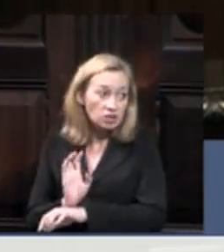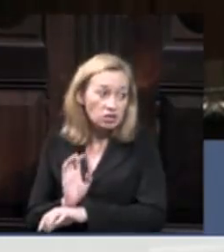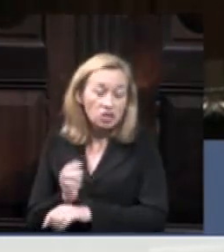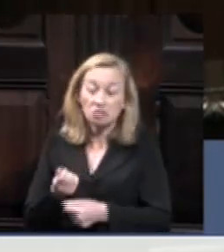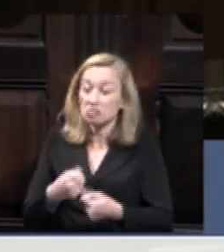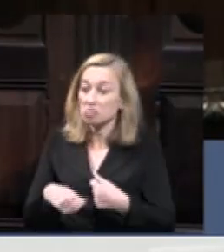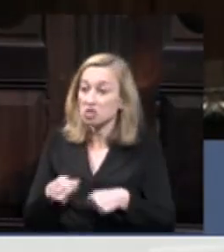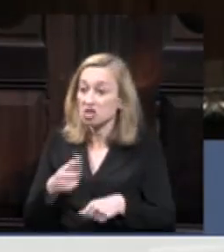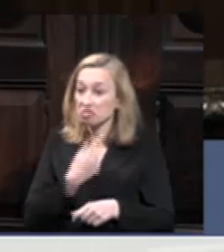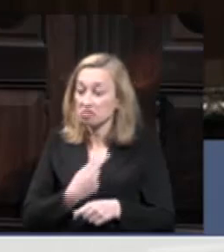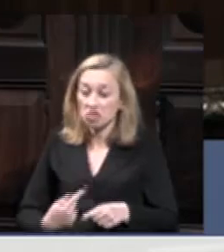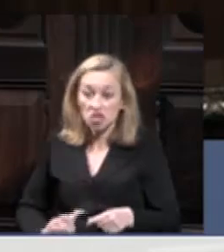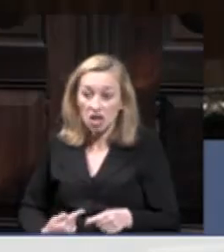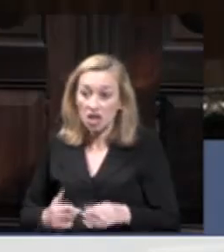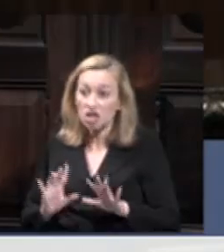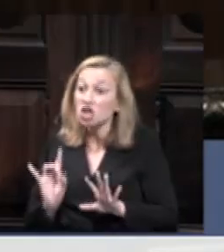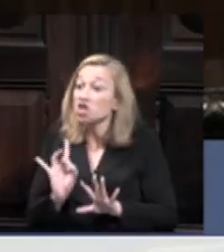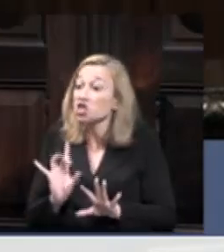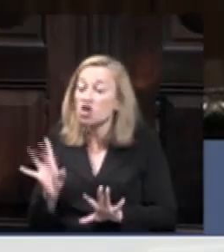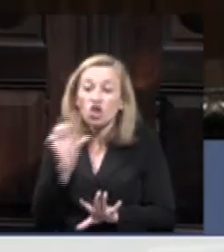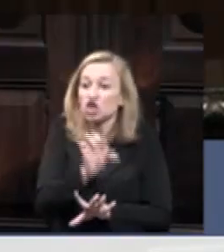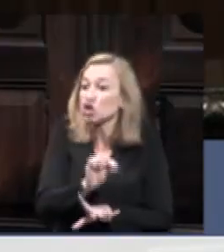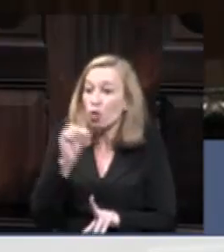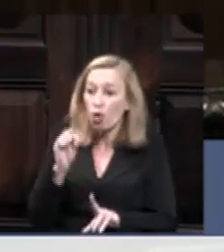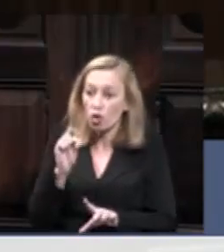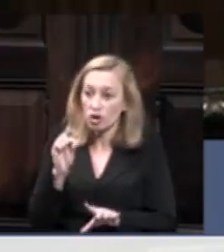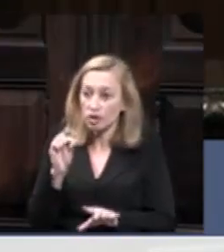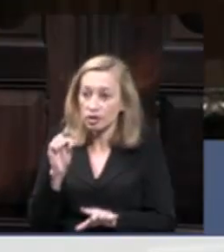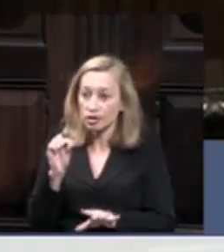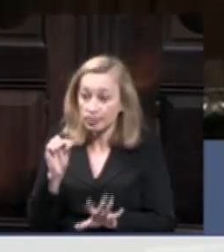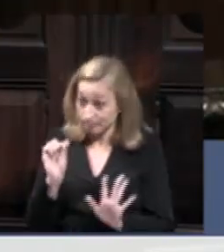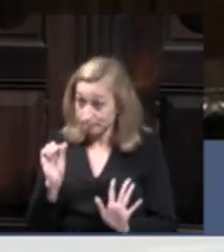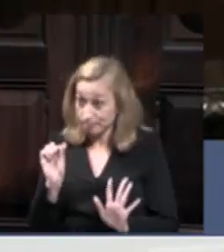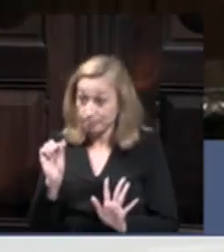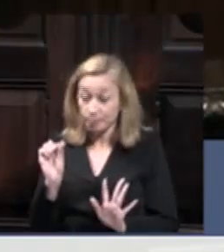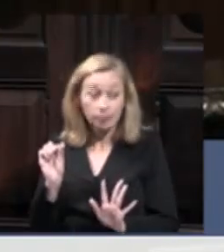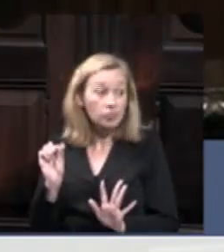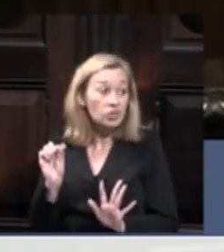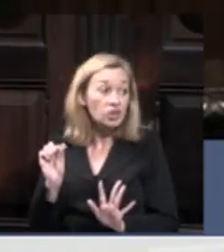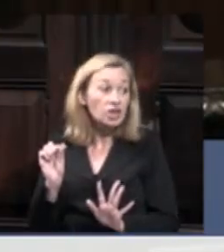mais, apenas com base em promoções da Procuradoria,